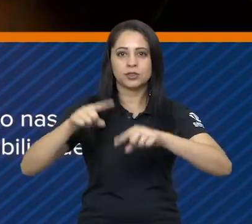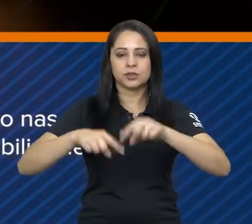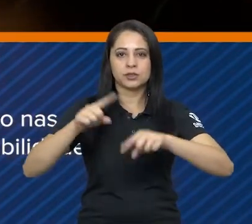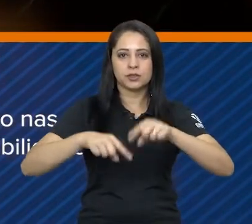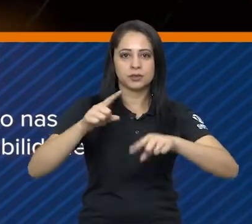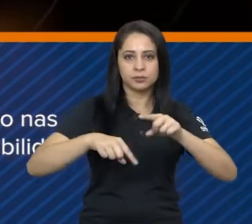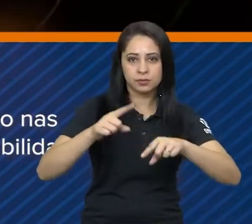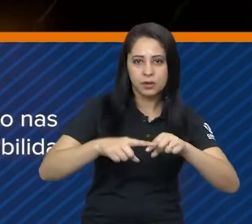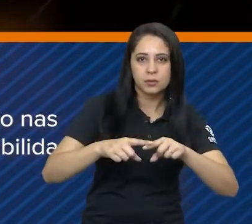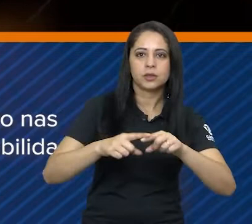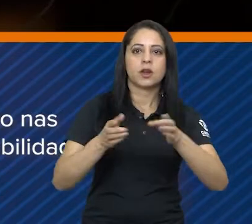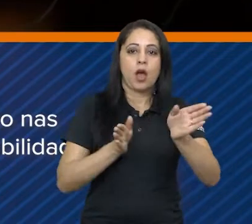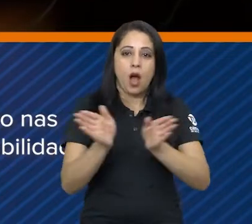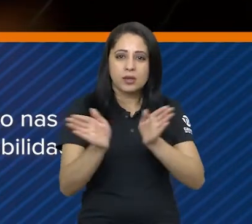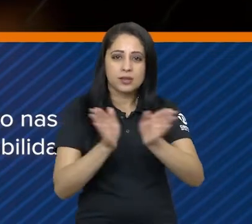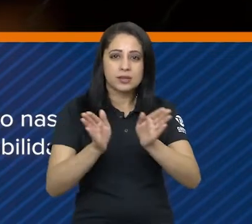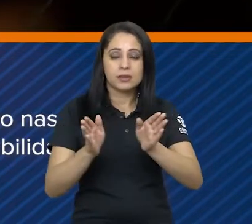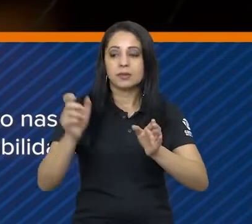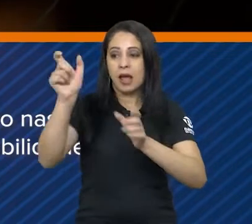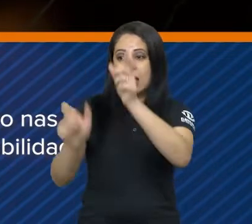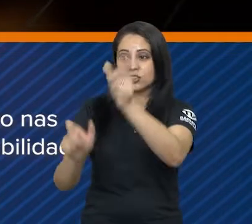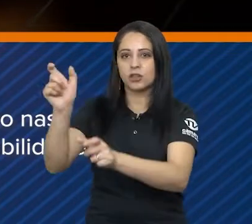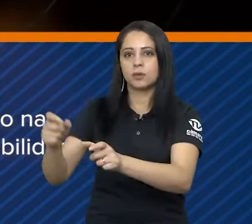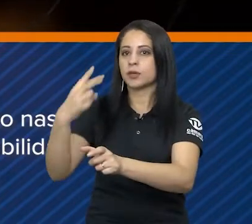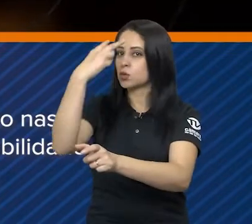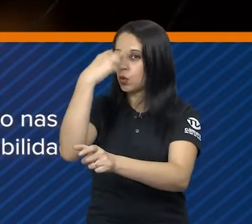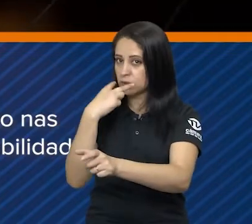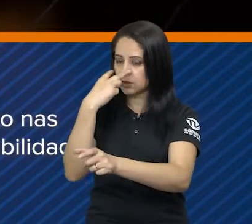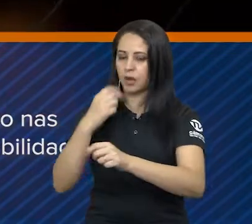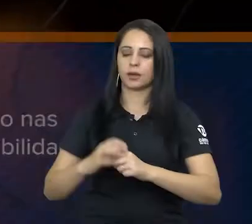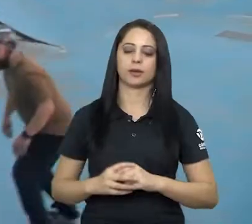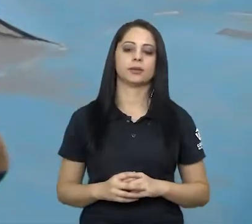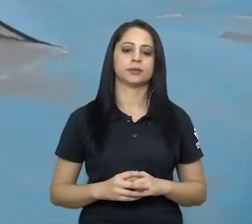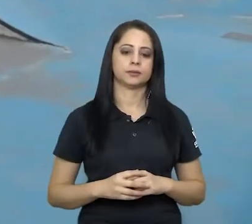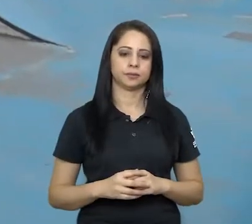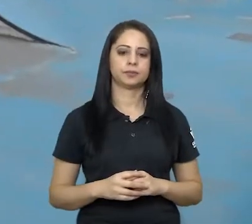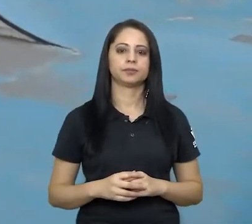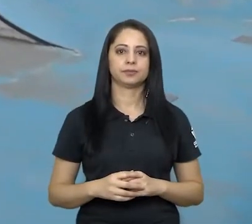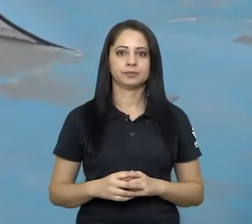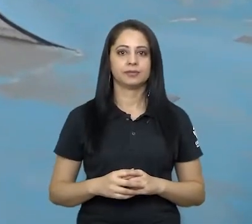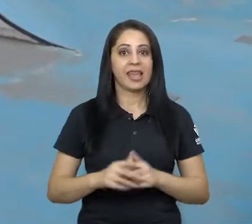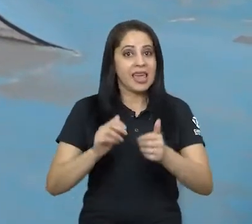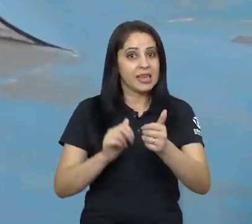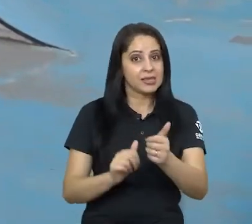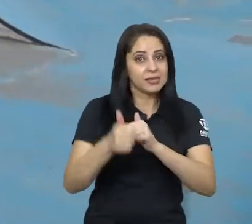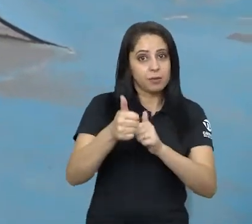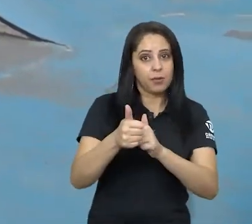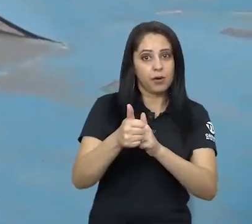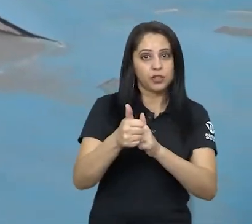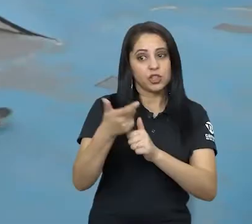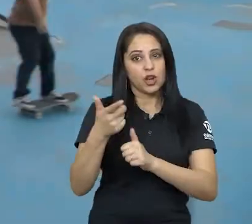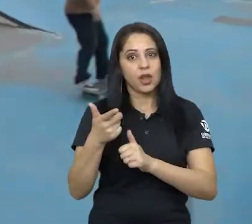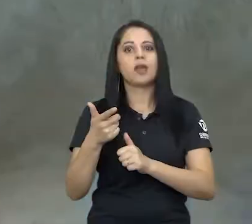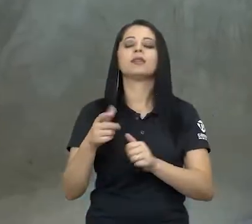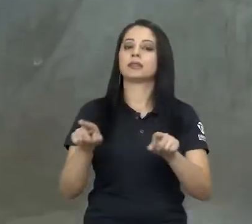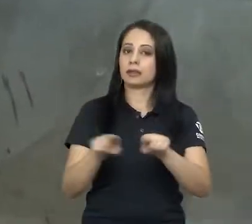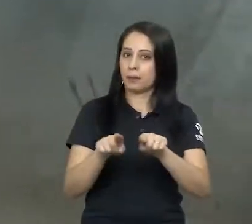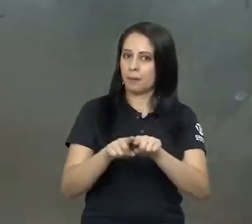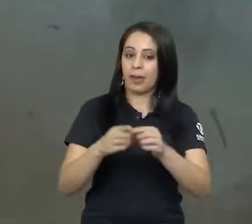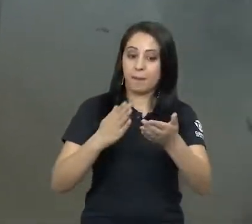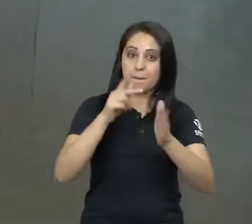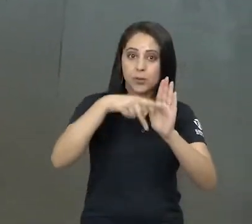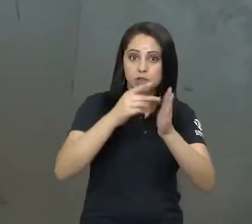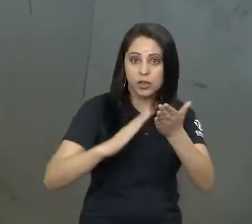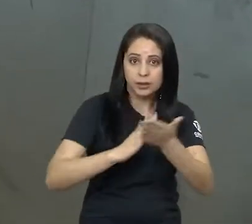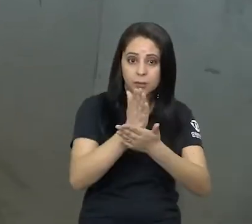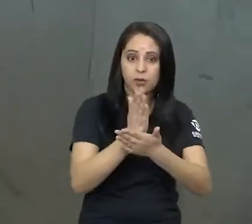municipais, para garantir a acessibilidade das pessoas com deficiência visual. O esporte foi outro assunto de destaque. Entre os